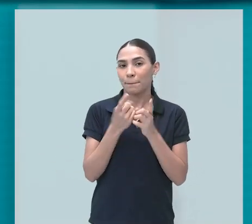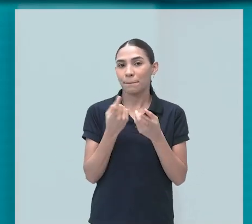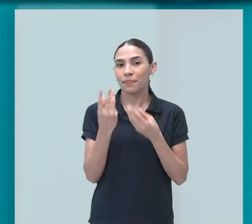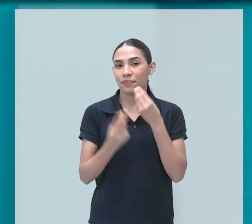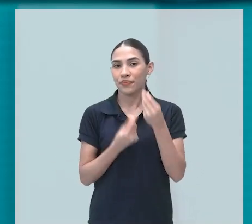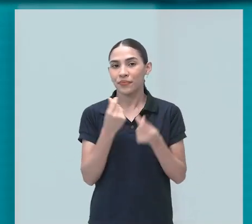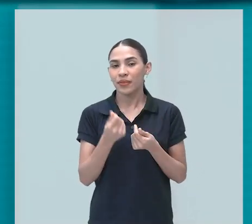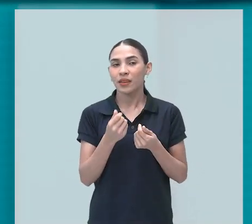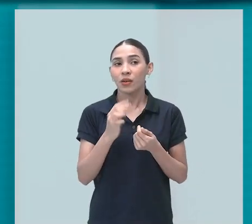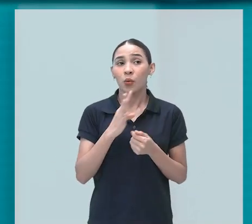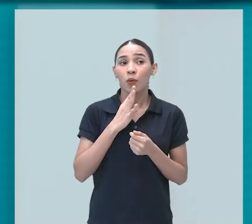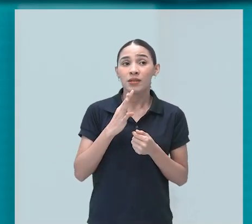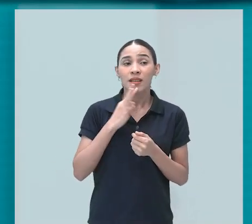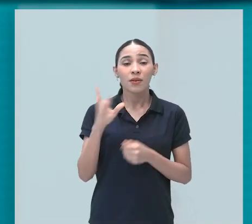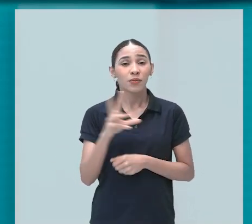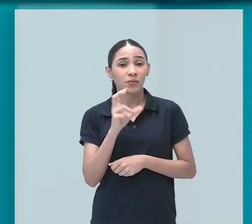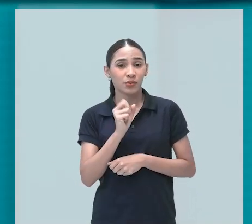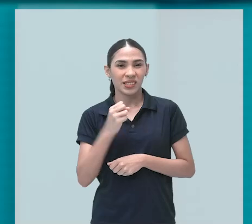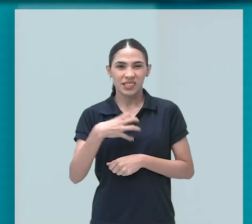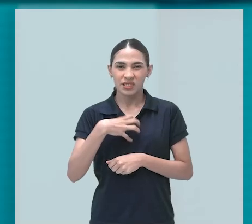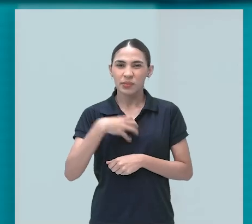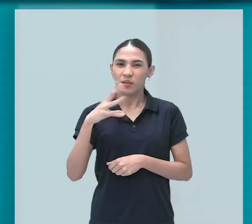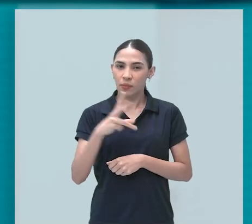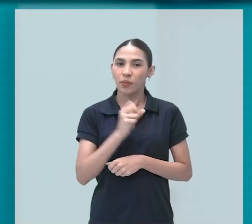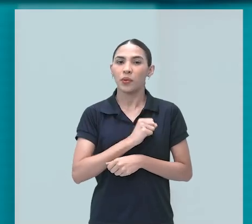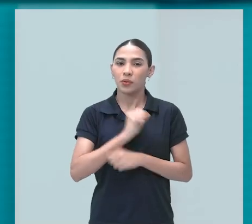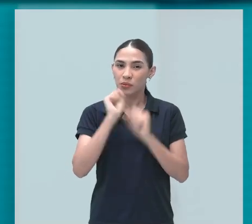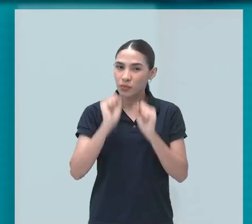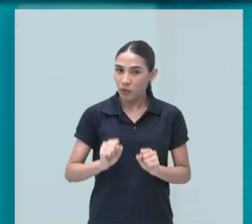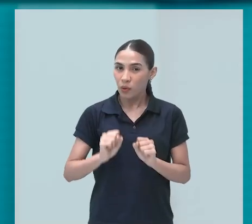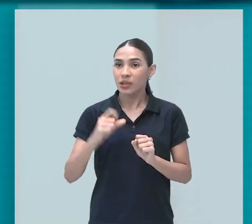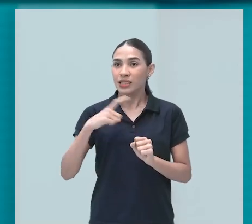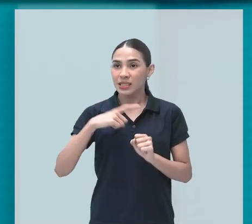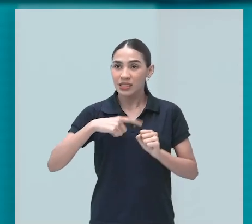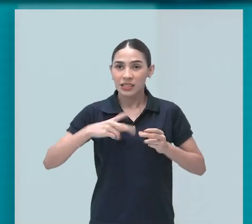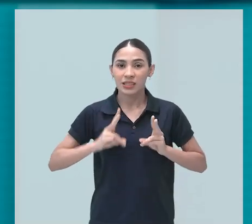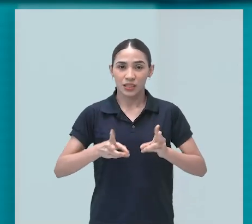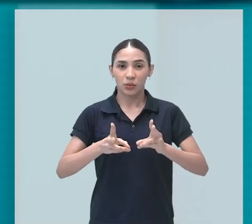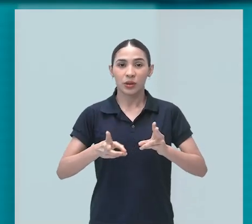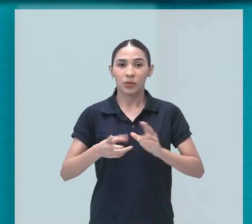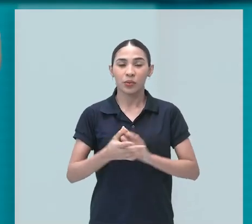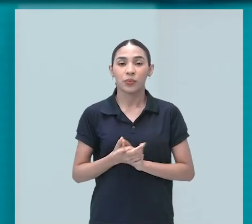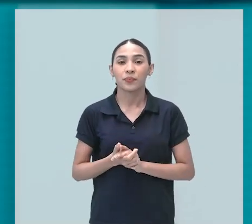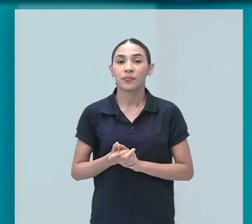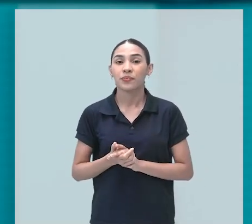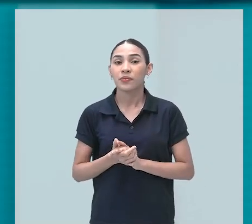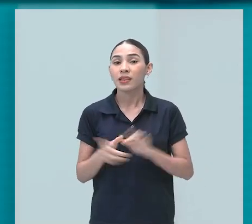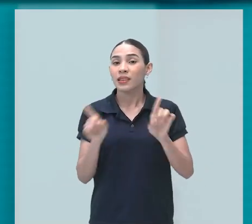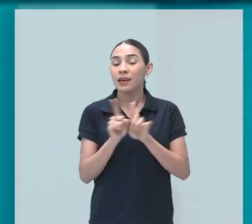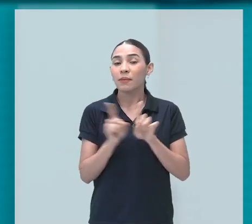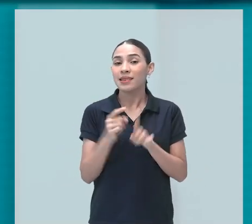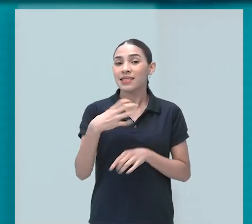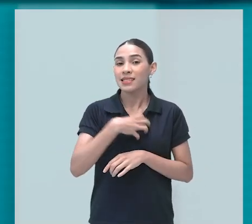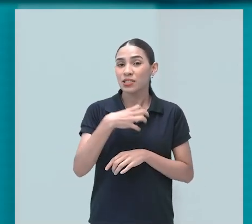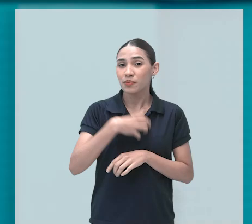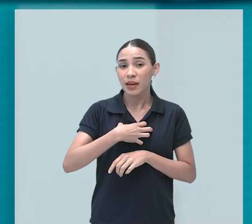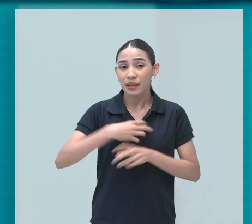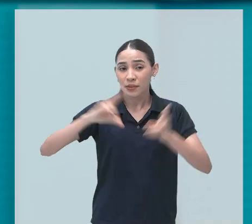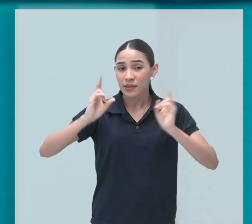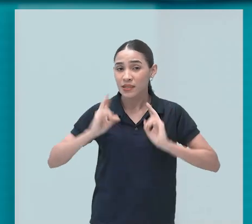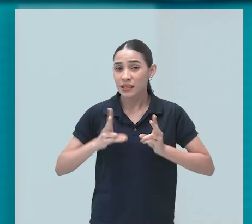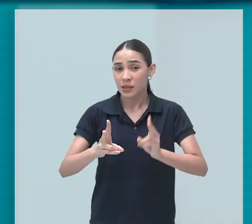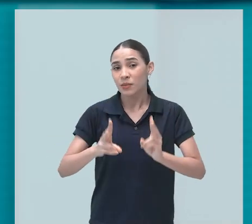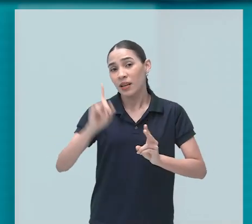de reconhecer que o sentimento amoroso pode sim ter uma finitude. E, enquanto esse sentimento durar,